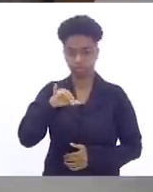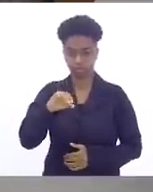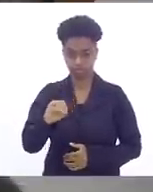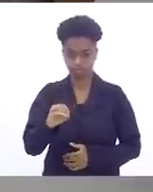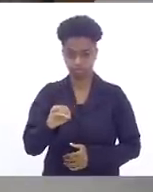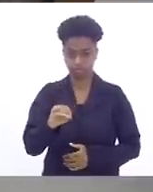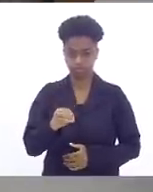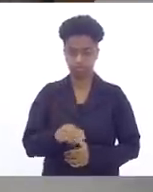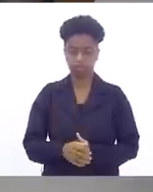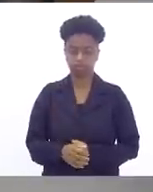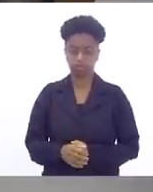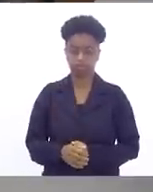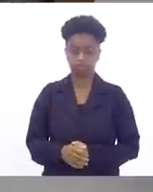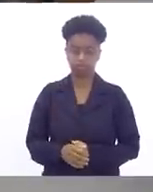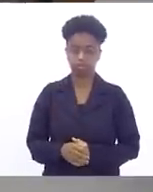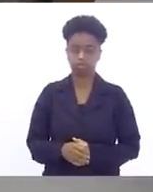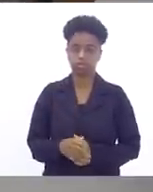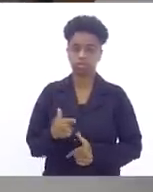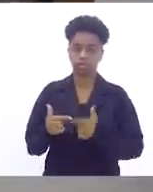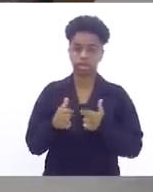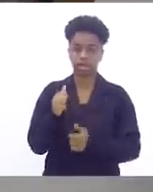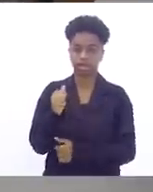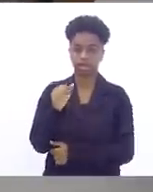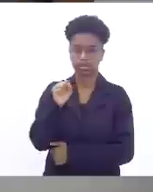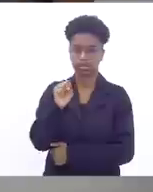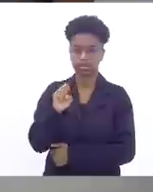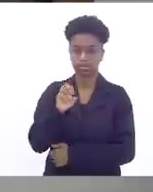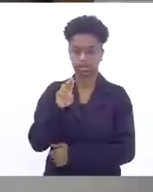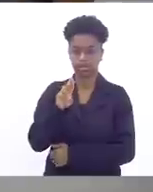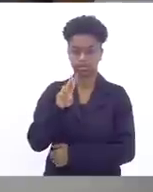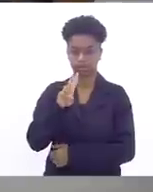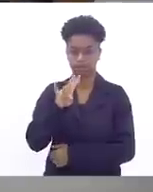odontólogo da a cerveja